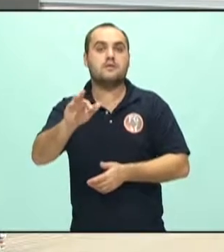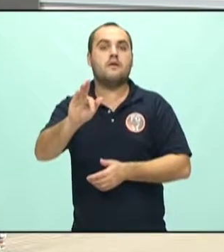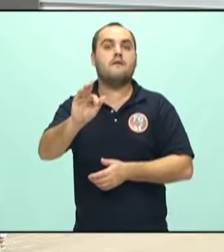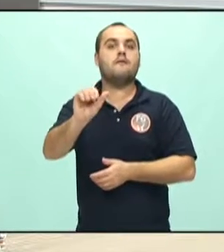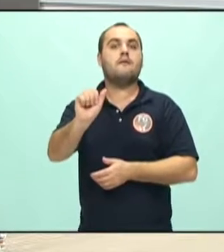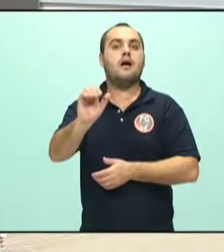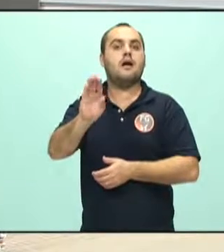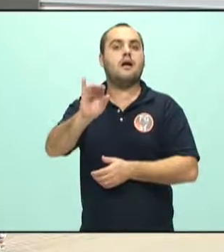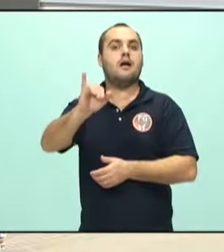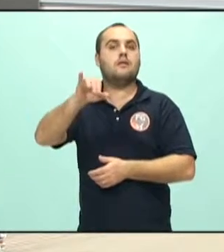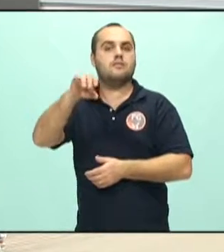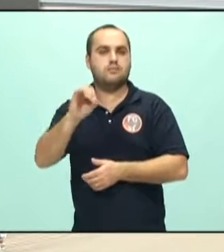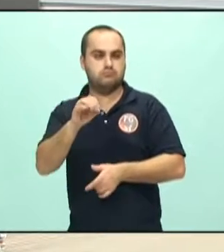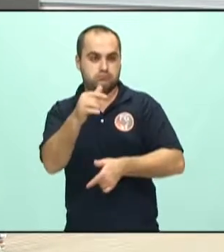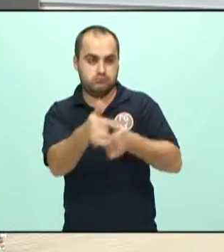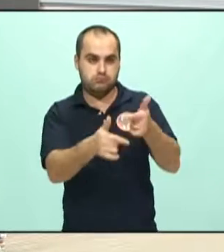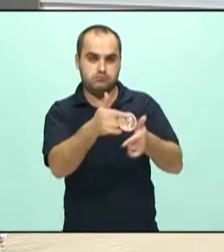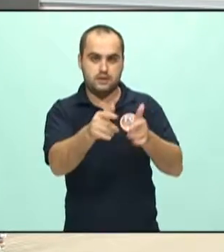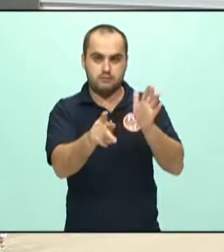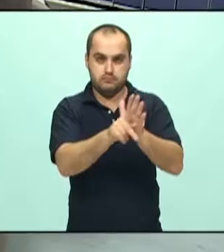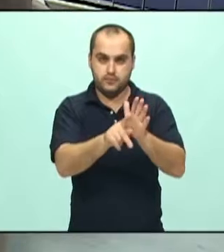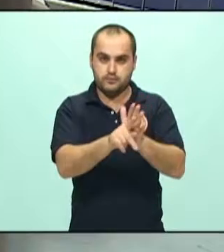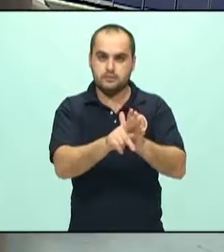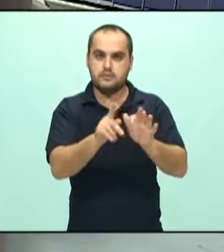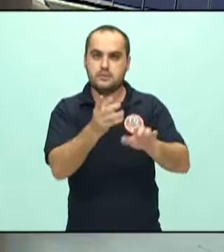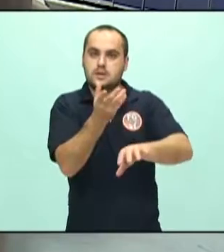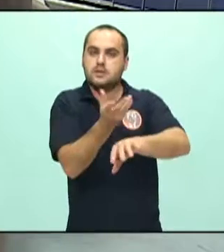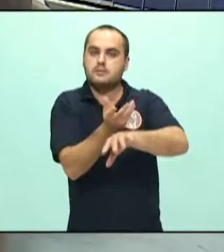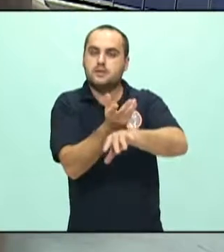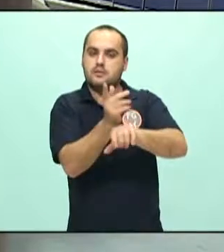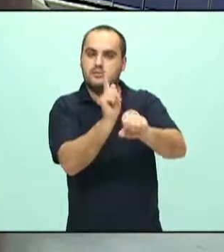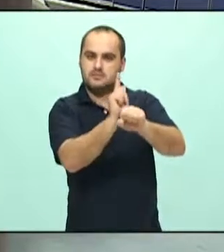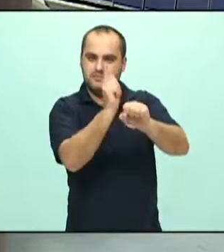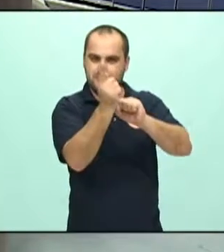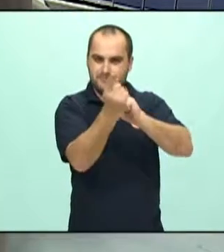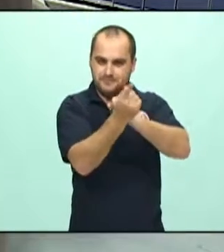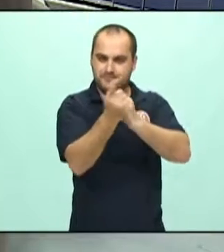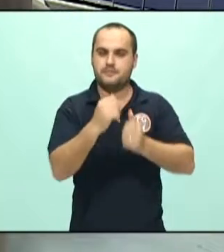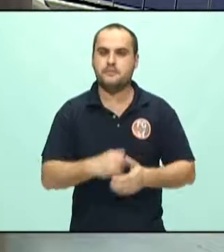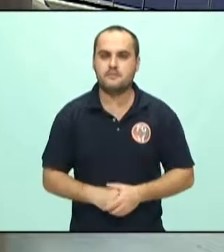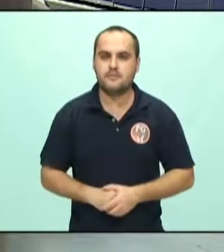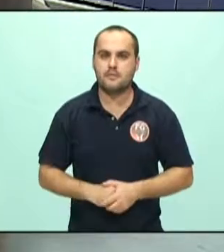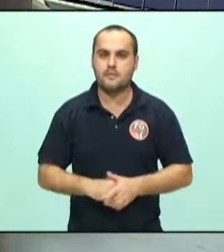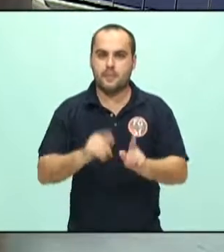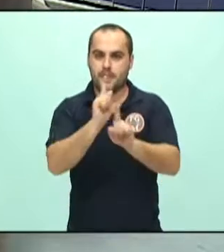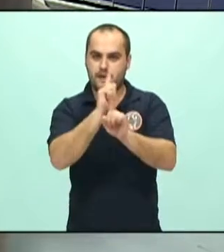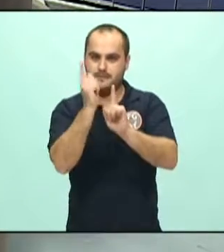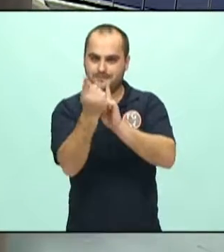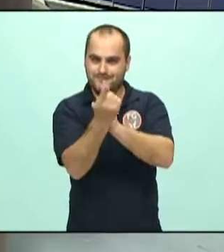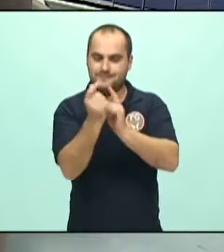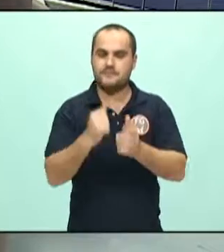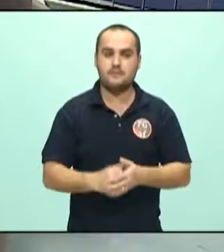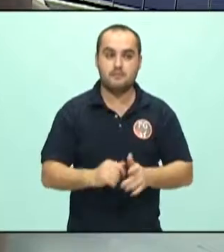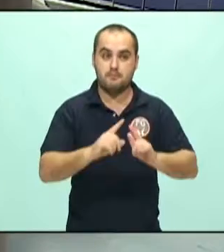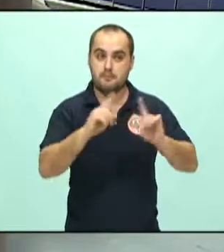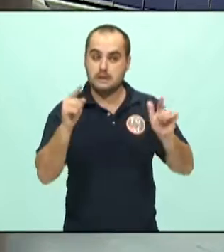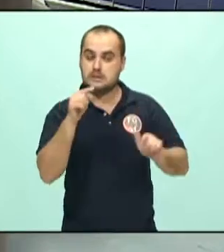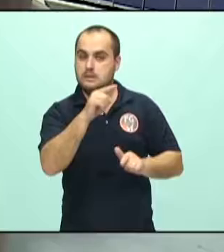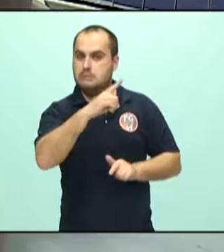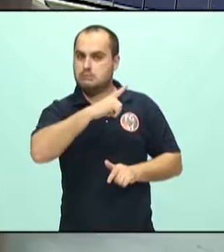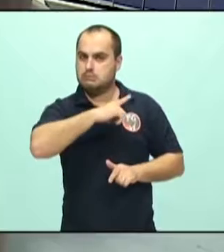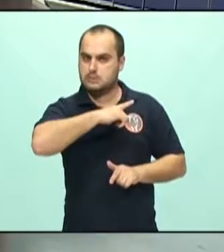na escola com um geografia mas tem uma ele tem uma habilidade para a educação ambiental muito forte né